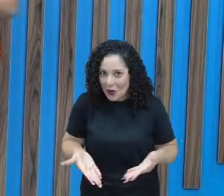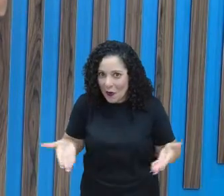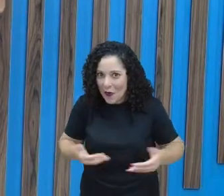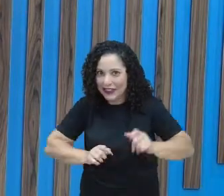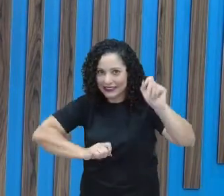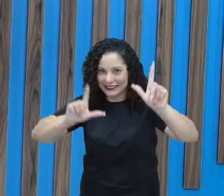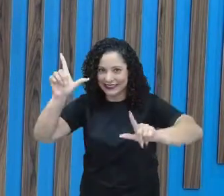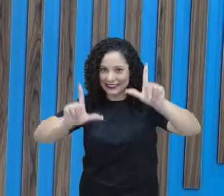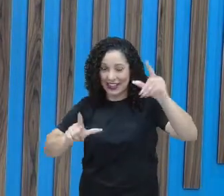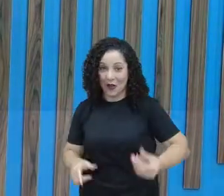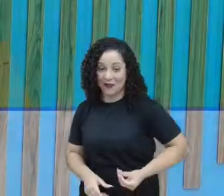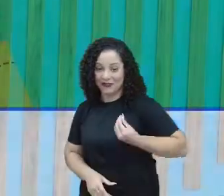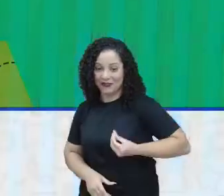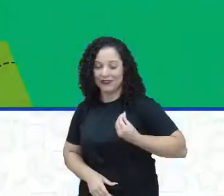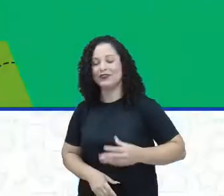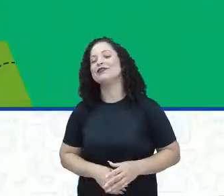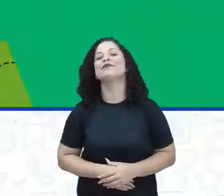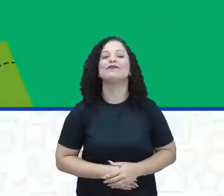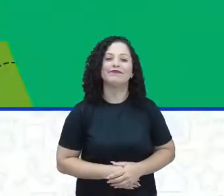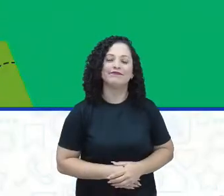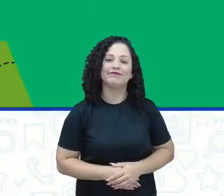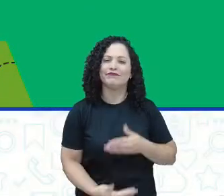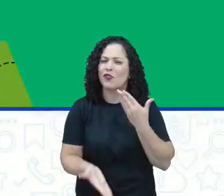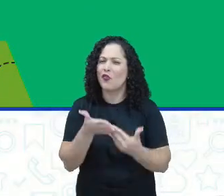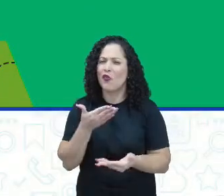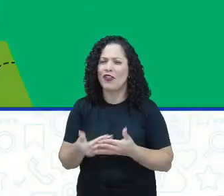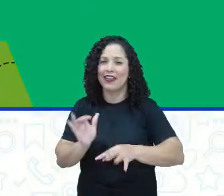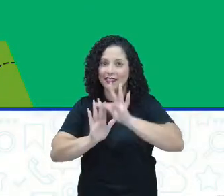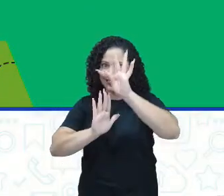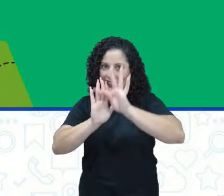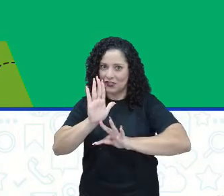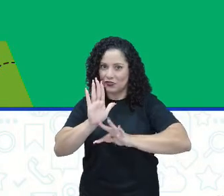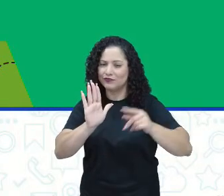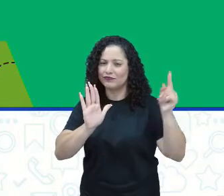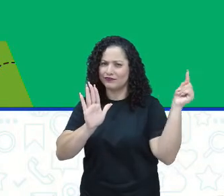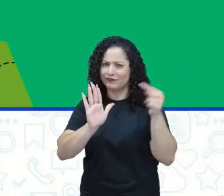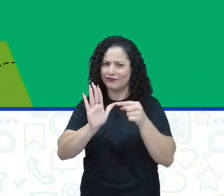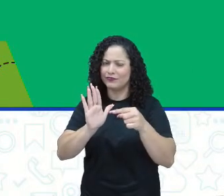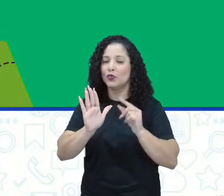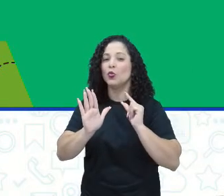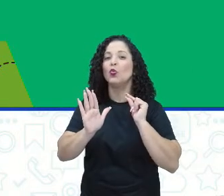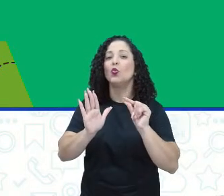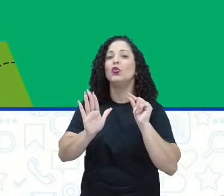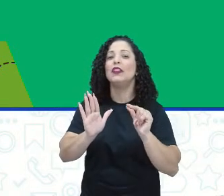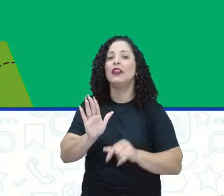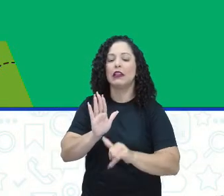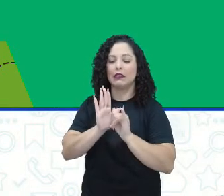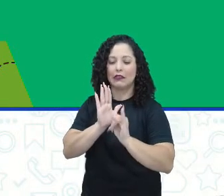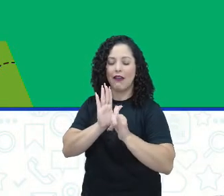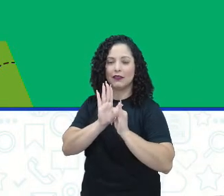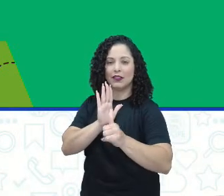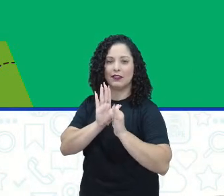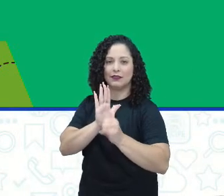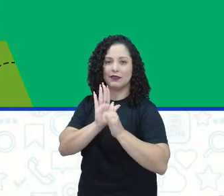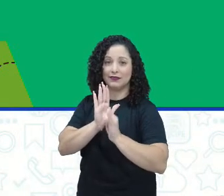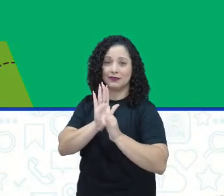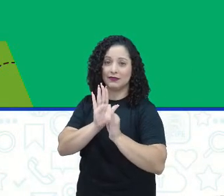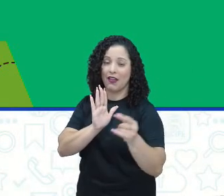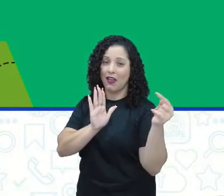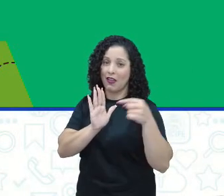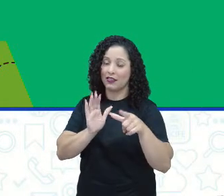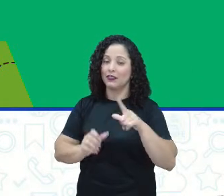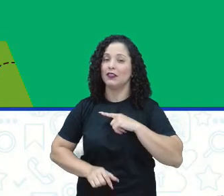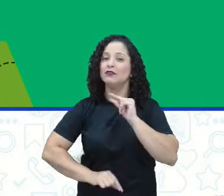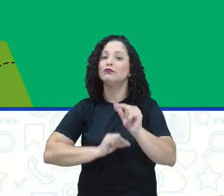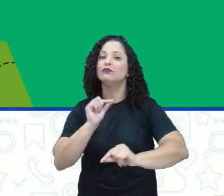Ao Vamos vivo. lá, ó. Como qualquer texto narrativo, ou seja, aquele que há uma narração, é construída com